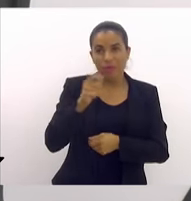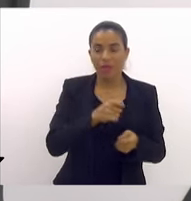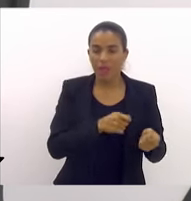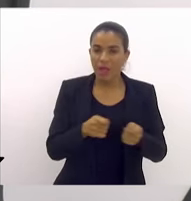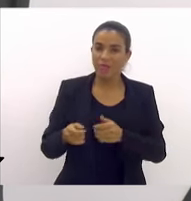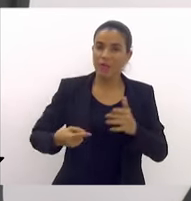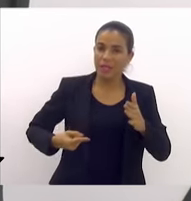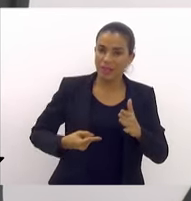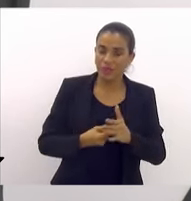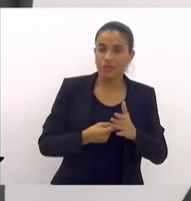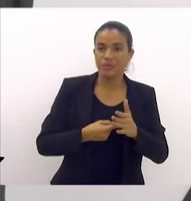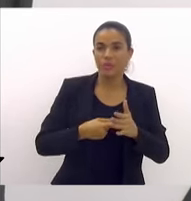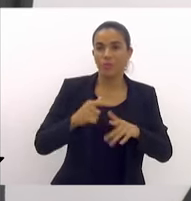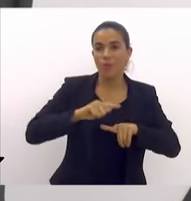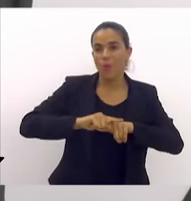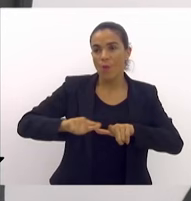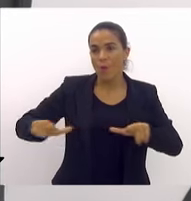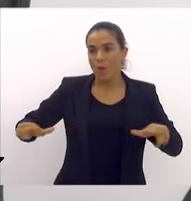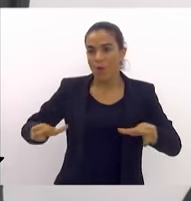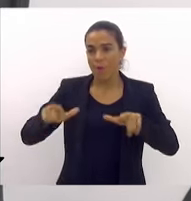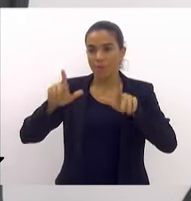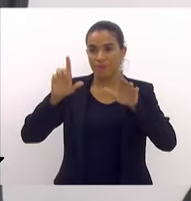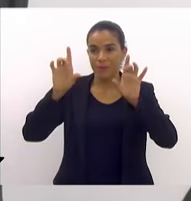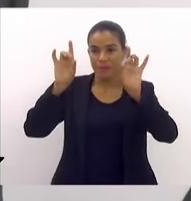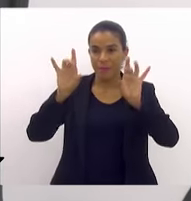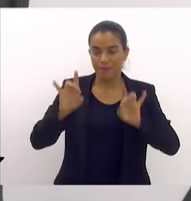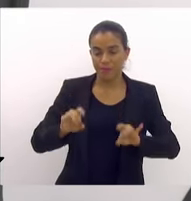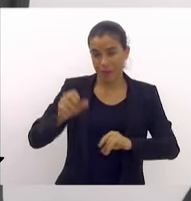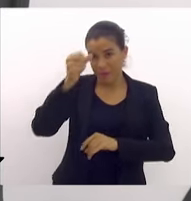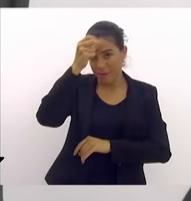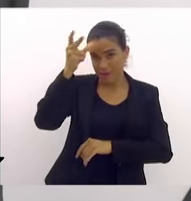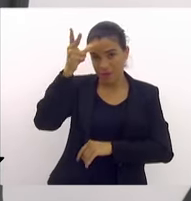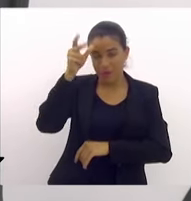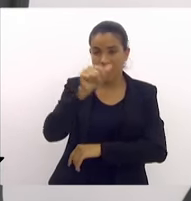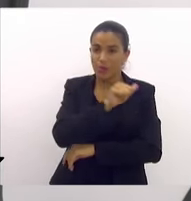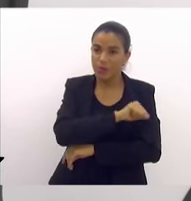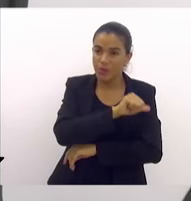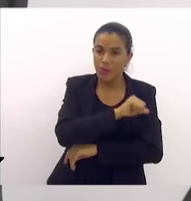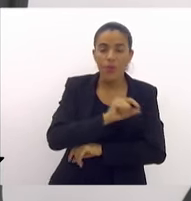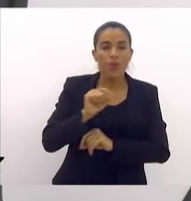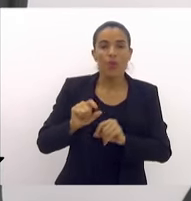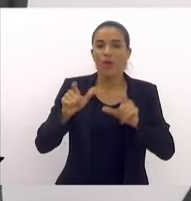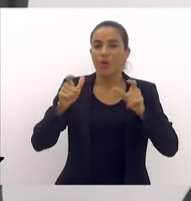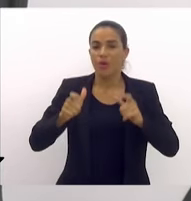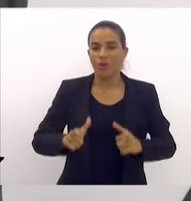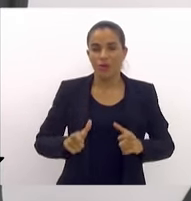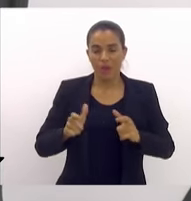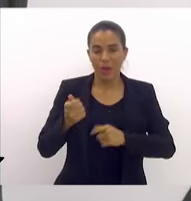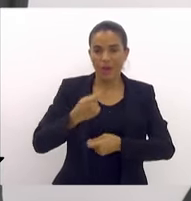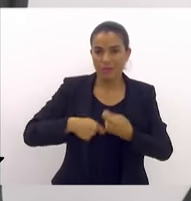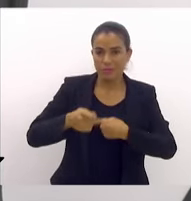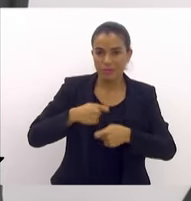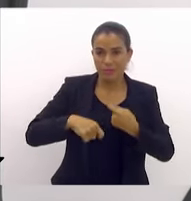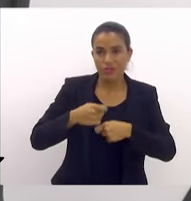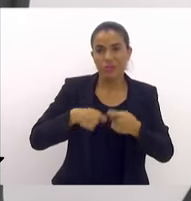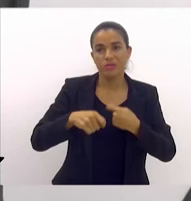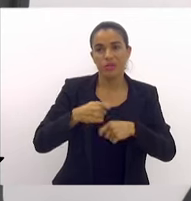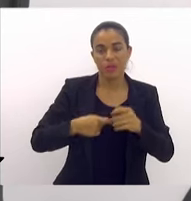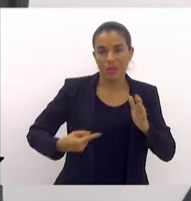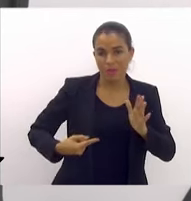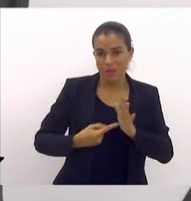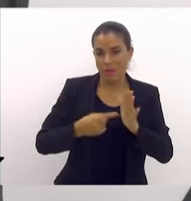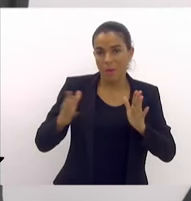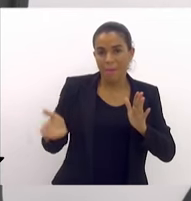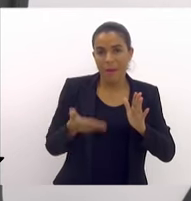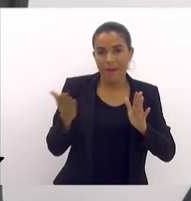denúncias da ausência, e aí me refiro em especial à Prefeitura do Rio de Janeiro, que é o local onde é a administração que essas denúncias chegam com